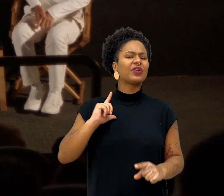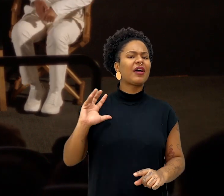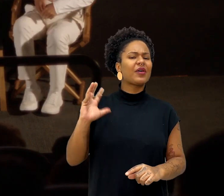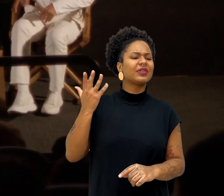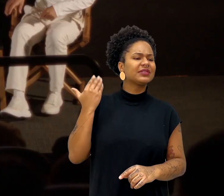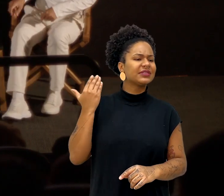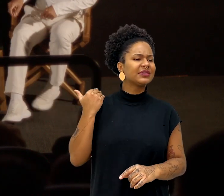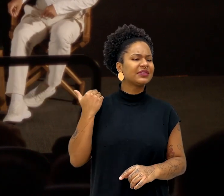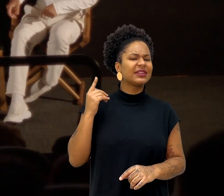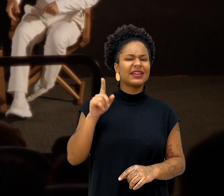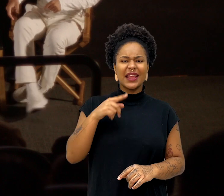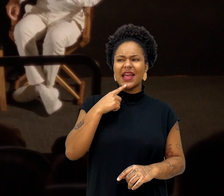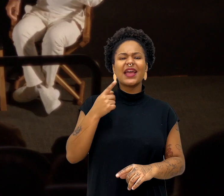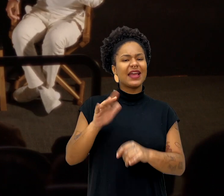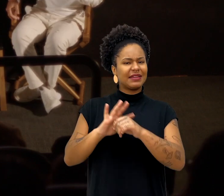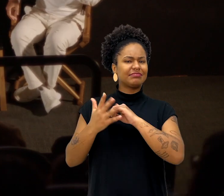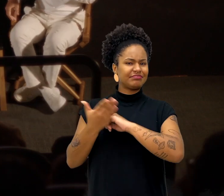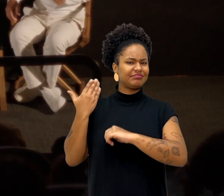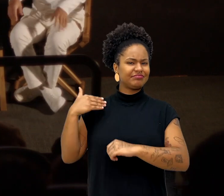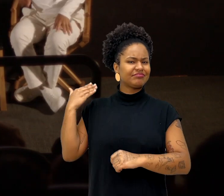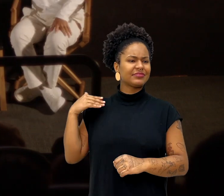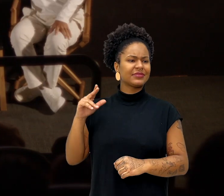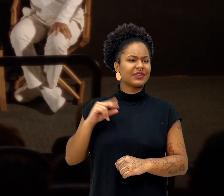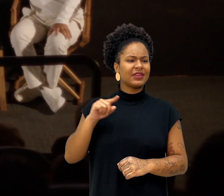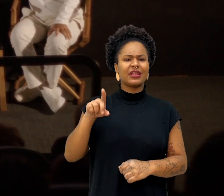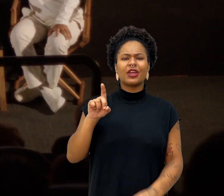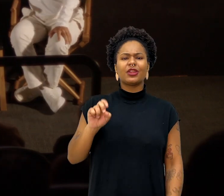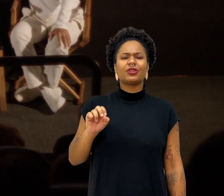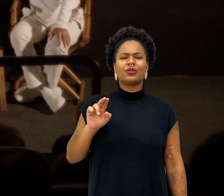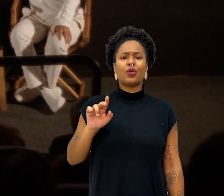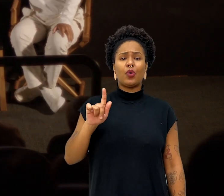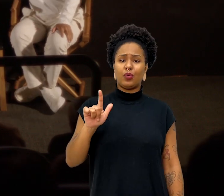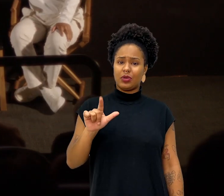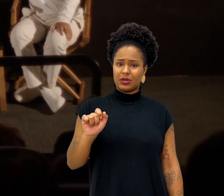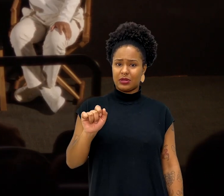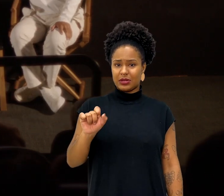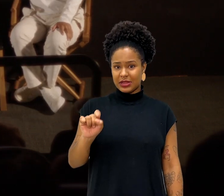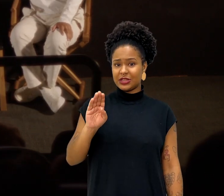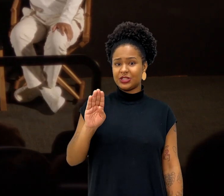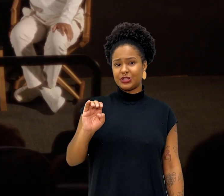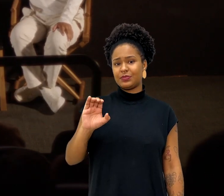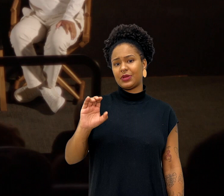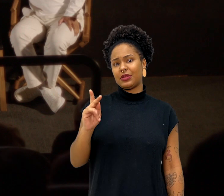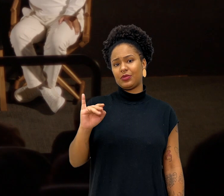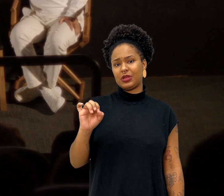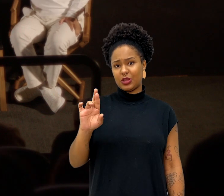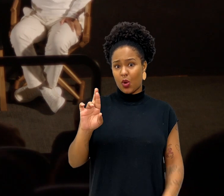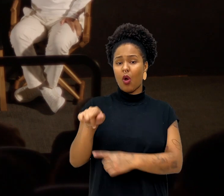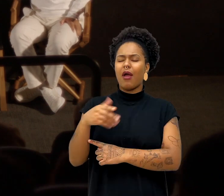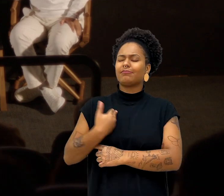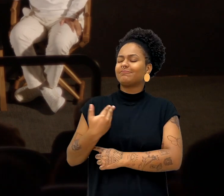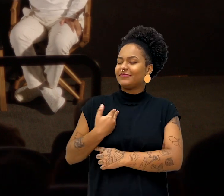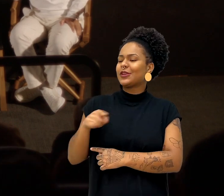no... Puxado pelo Douglas Belchior. um querido amigo que